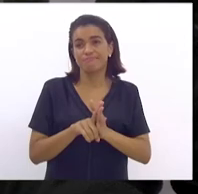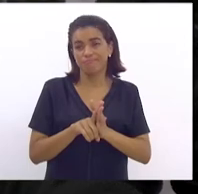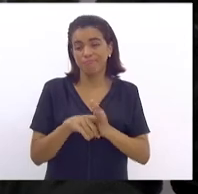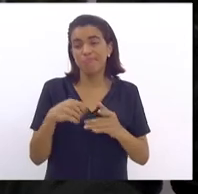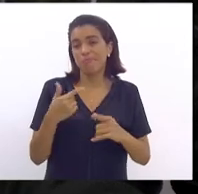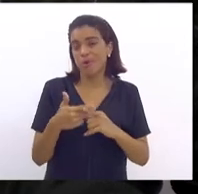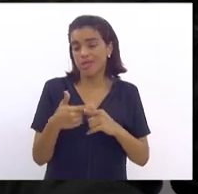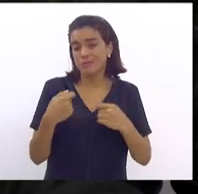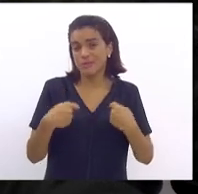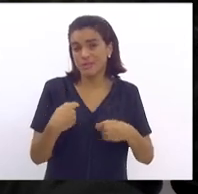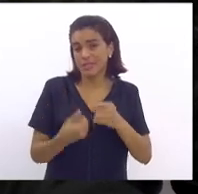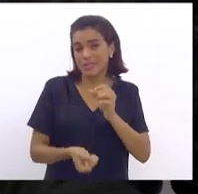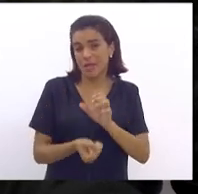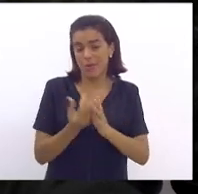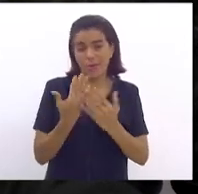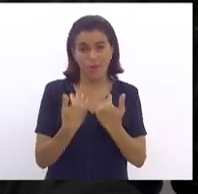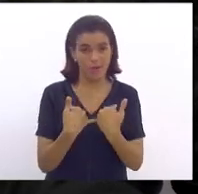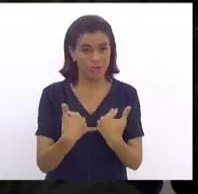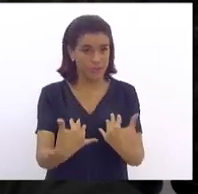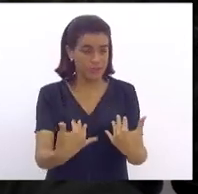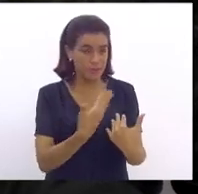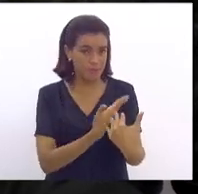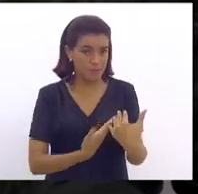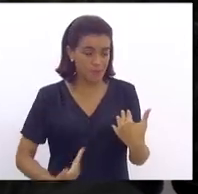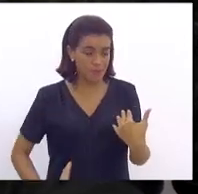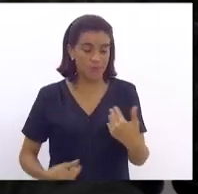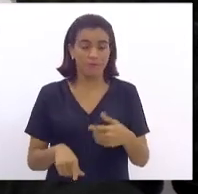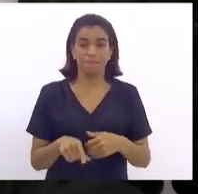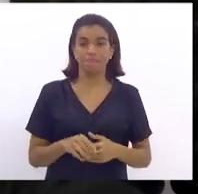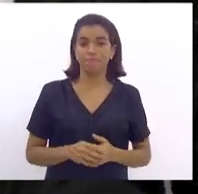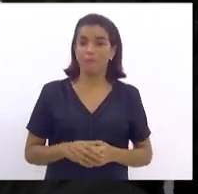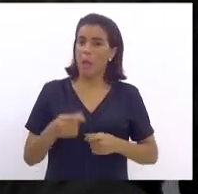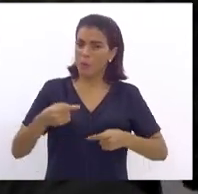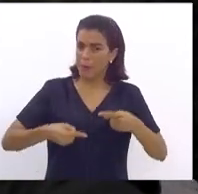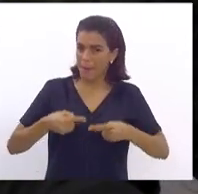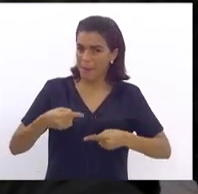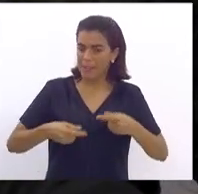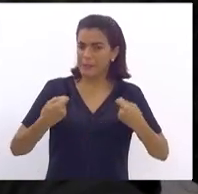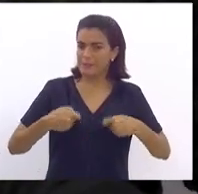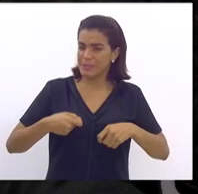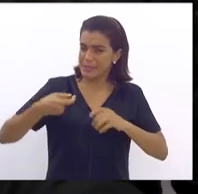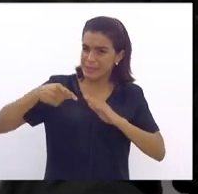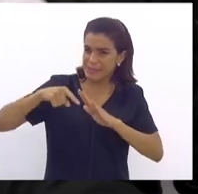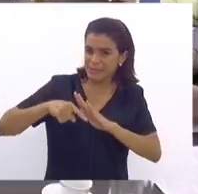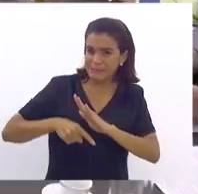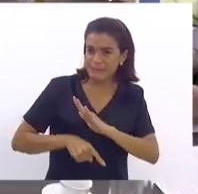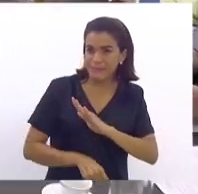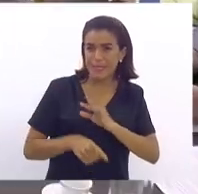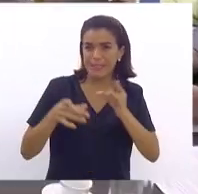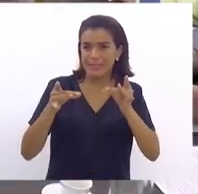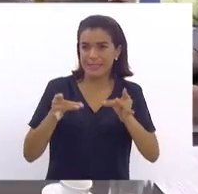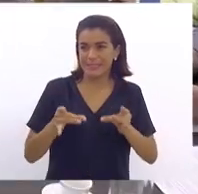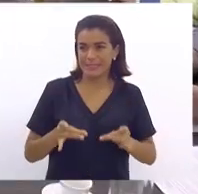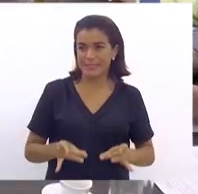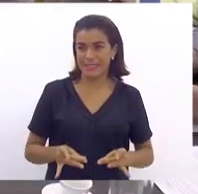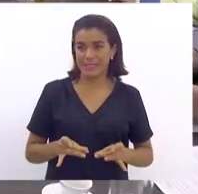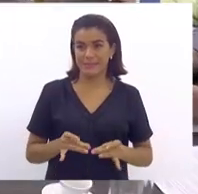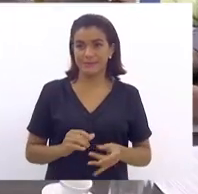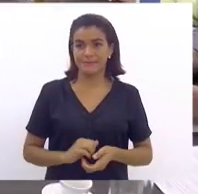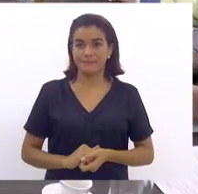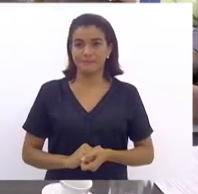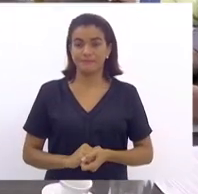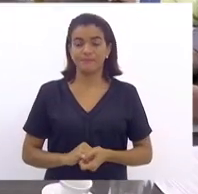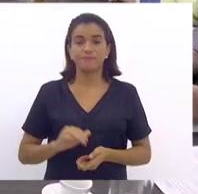escuta. Certamente essa não é uma lei qualquer, né? Mas é um debate que a gente vai precisar aprofundar e fazer. Só para esclarecer um aspecto...